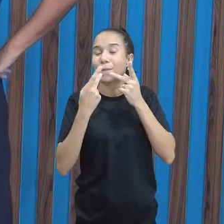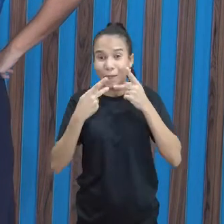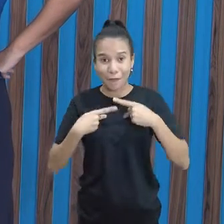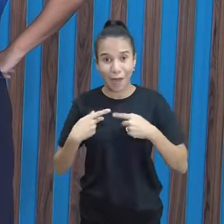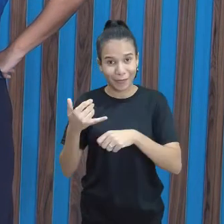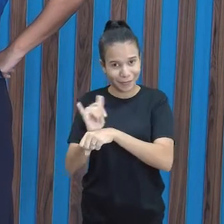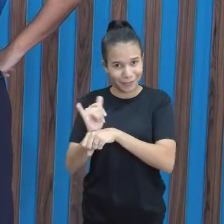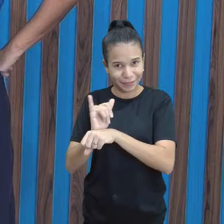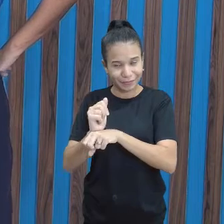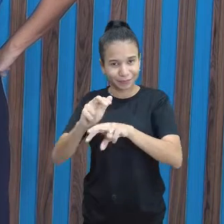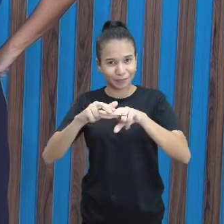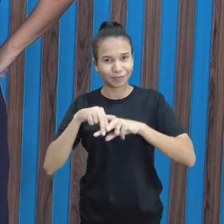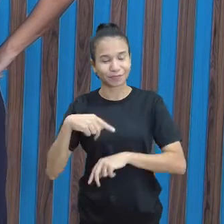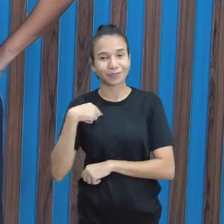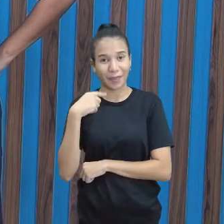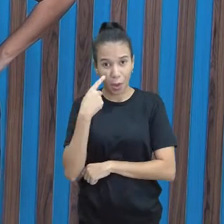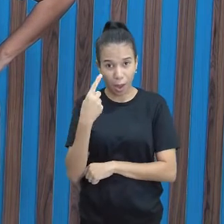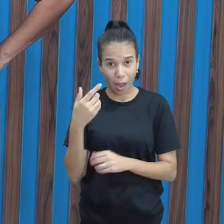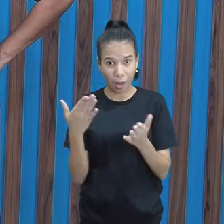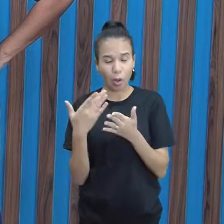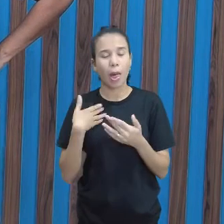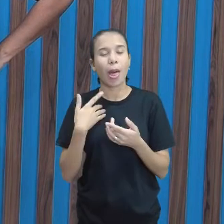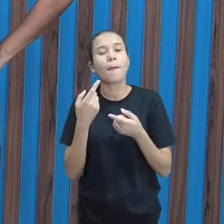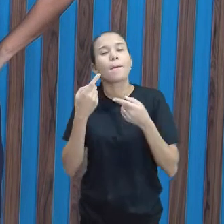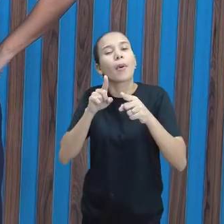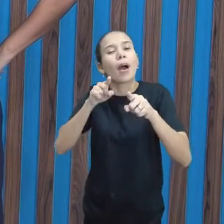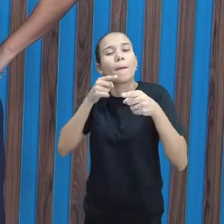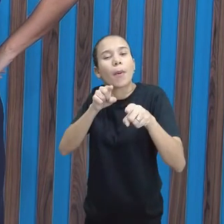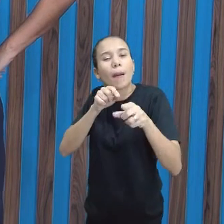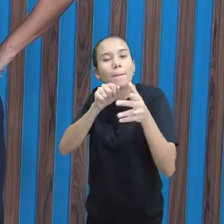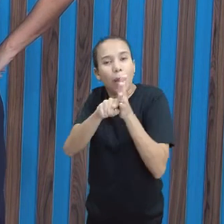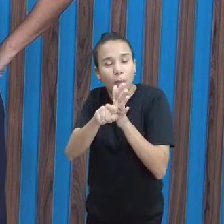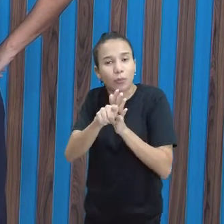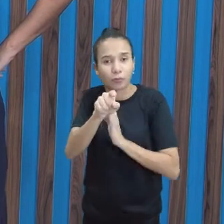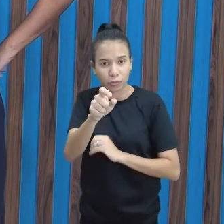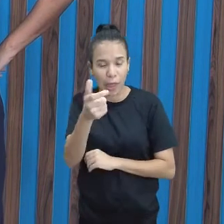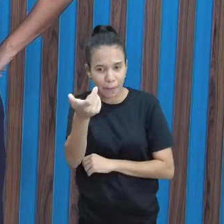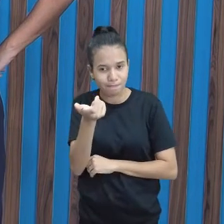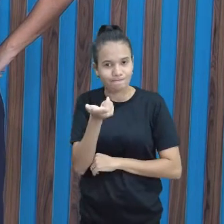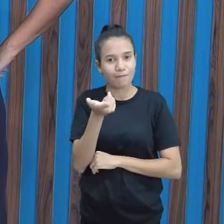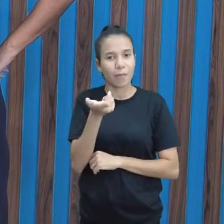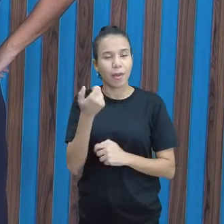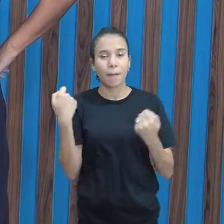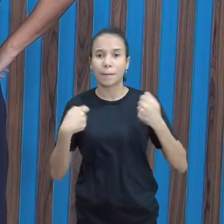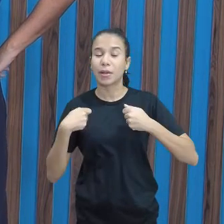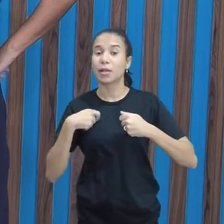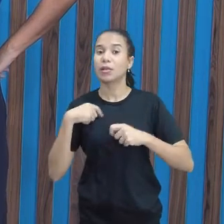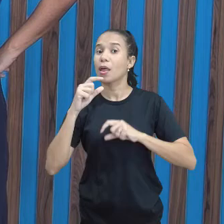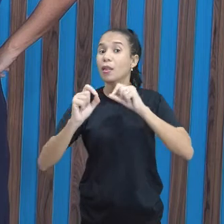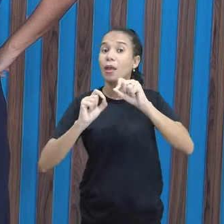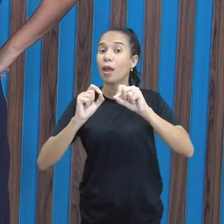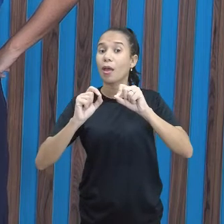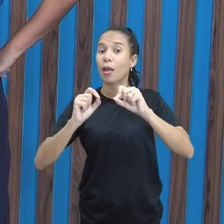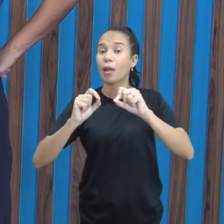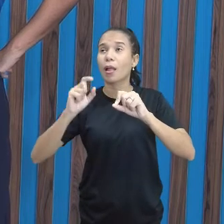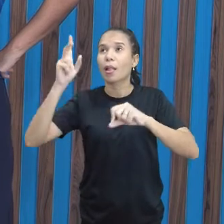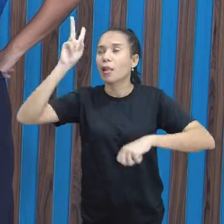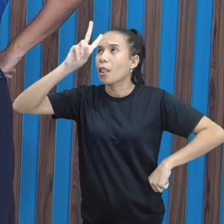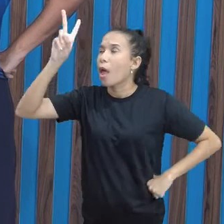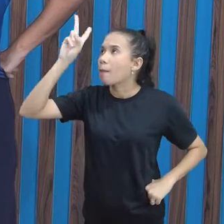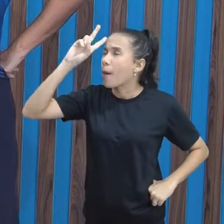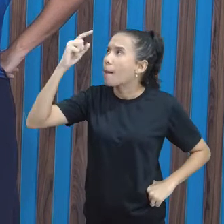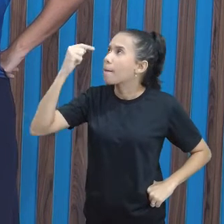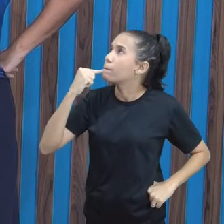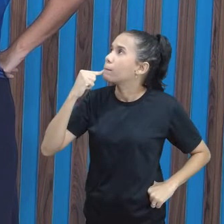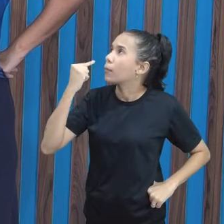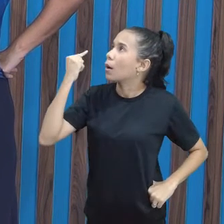E aí, veja, eu provoquei vocês. E aí, vocês, para me responderem, vocês precisam fazer um movimento de quê? De